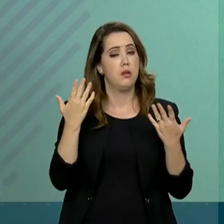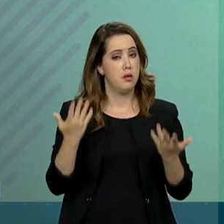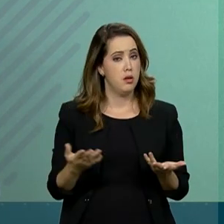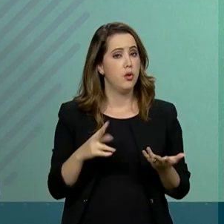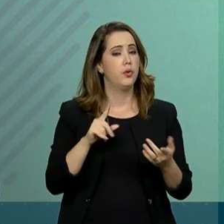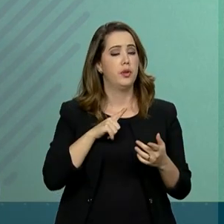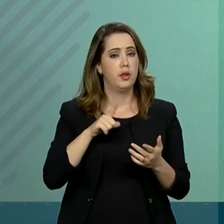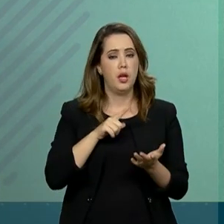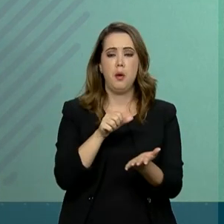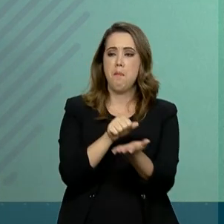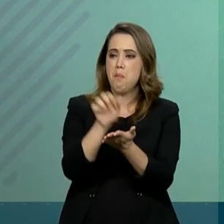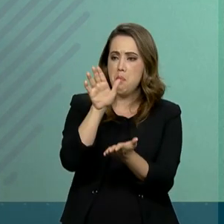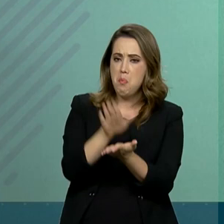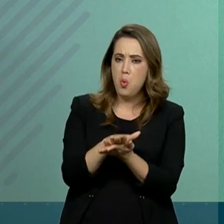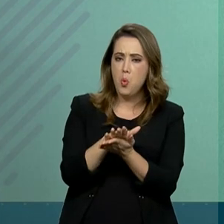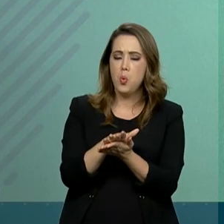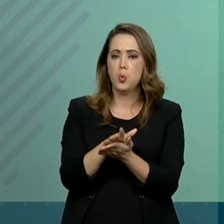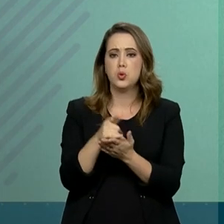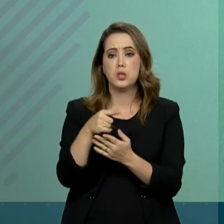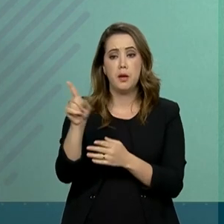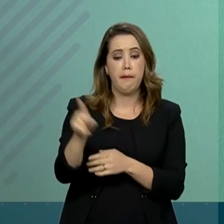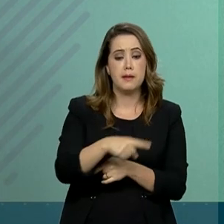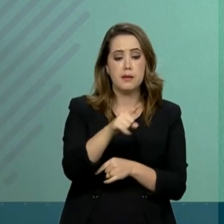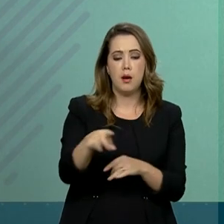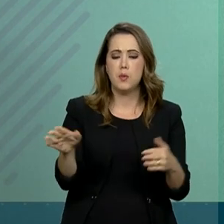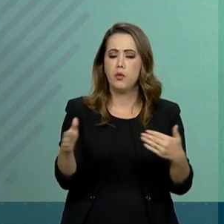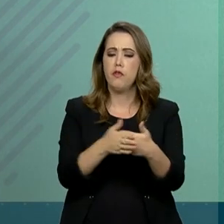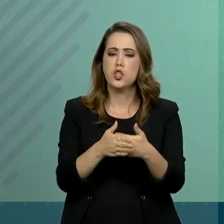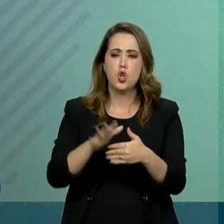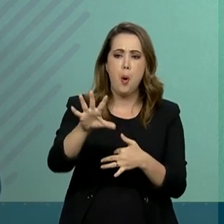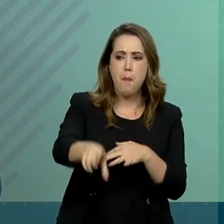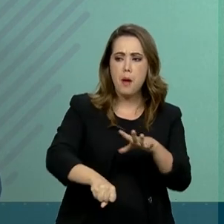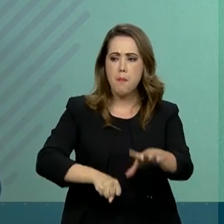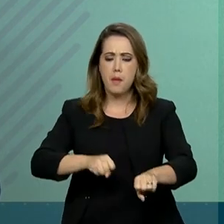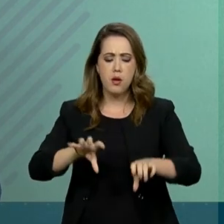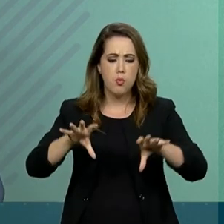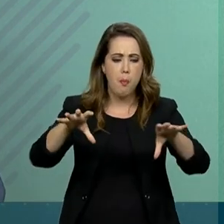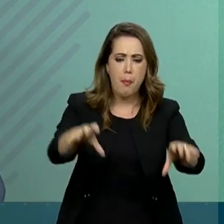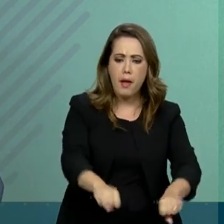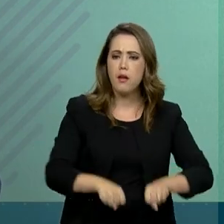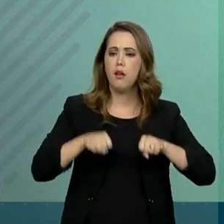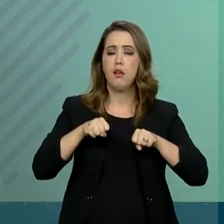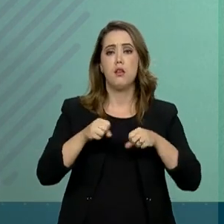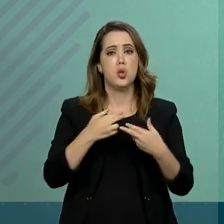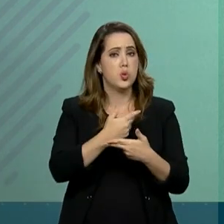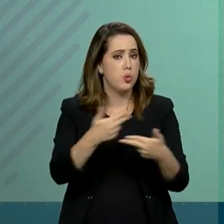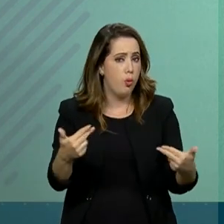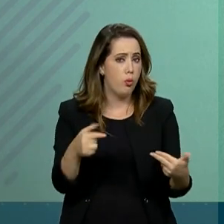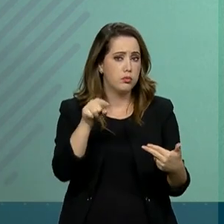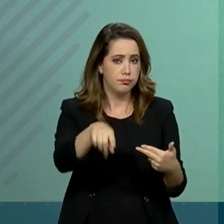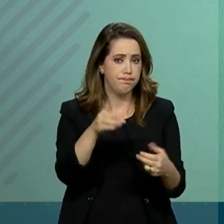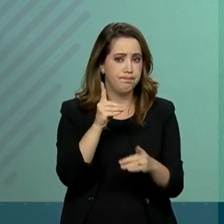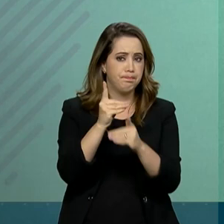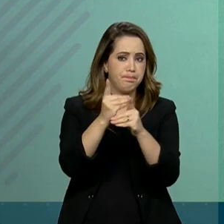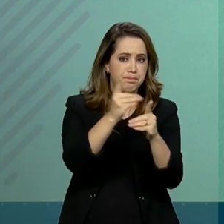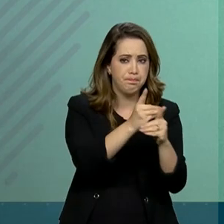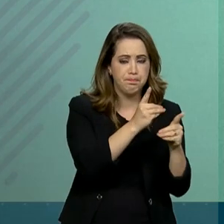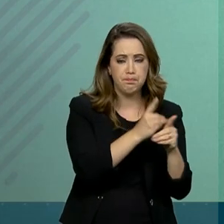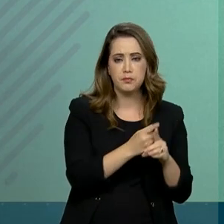autos de infração embargos apreensões e outras sanções previstas na